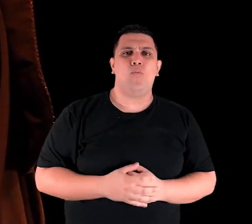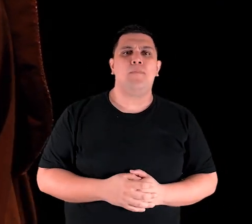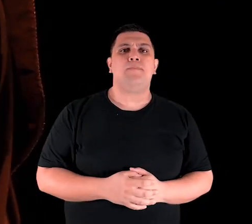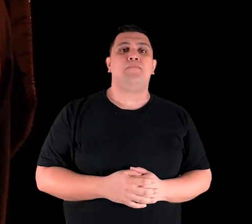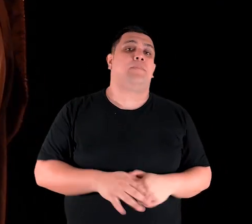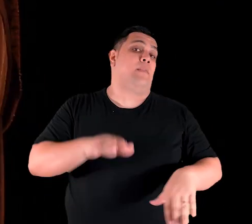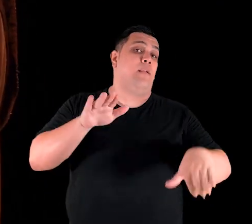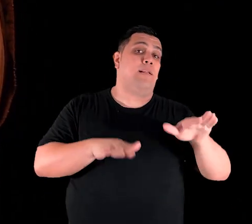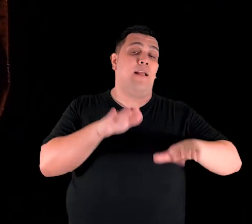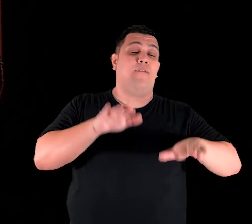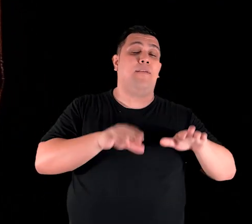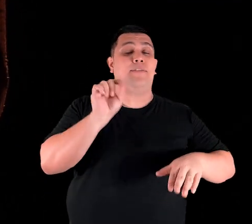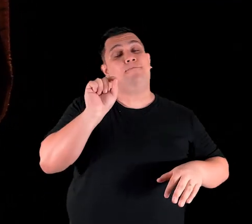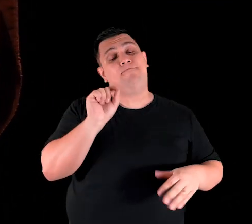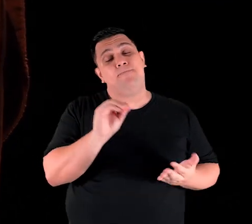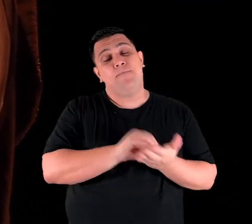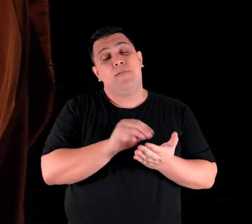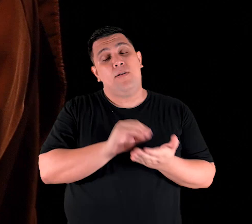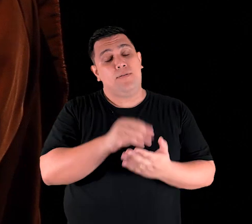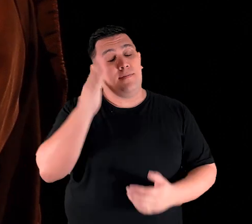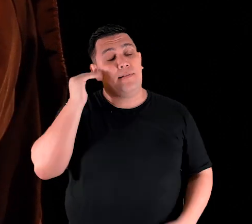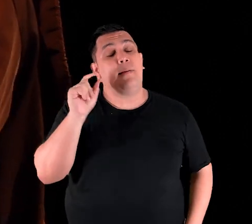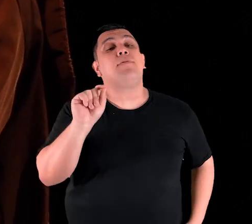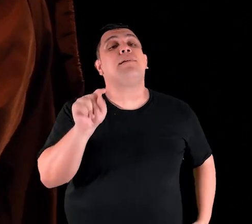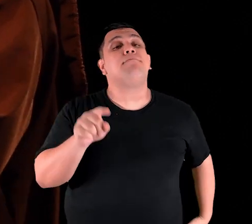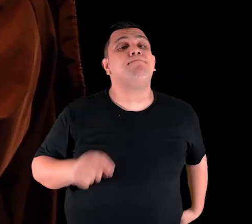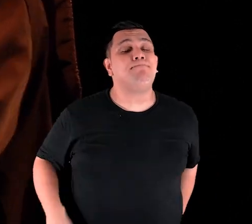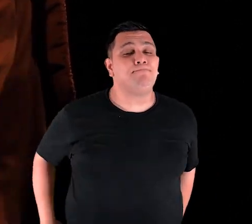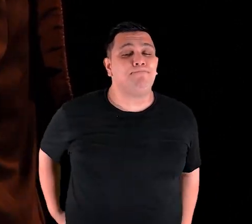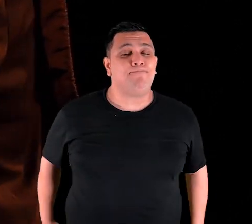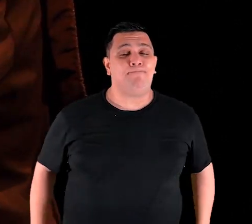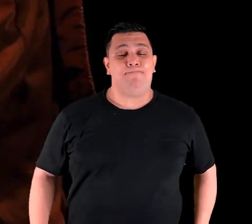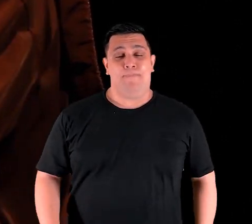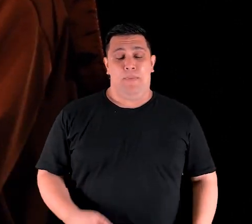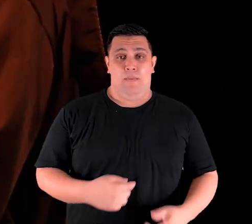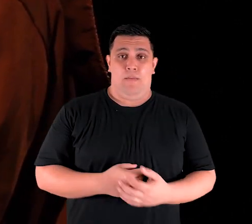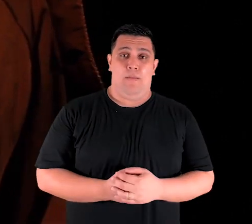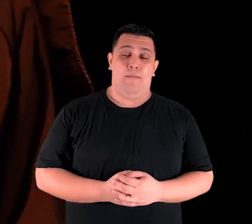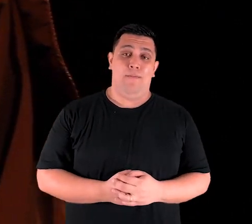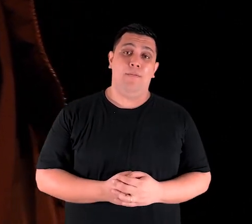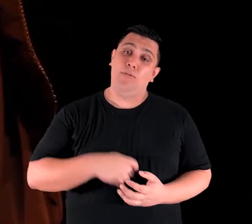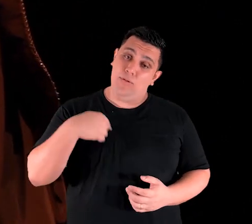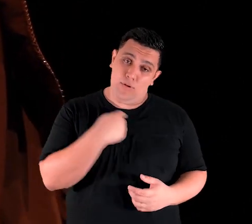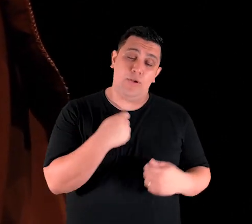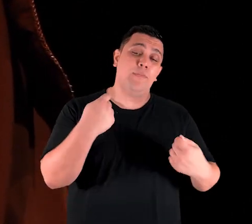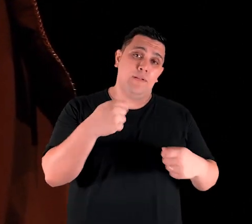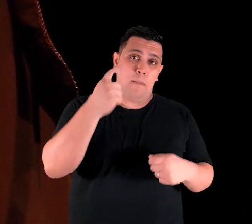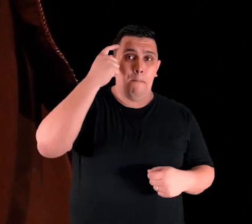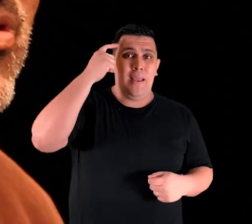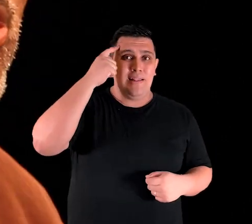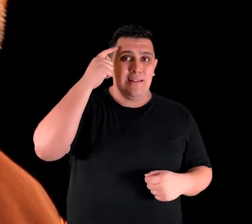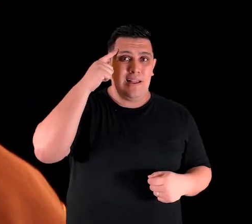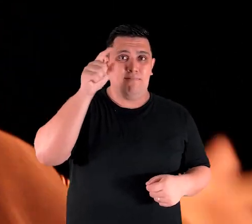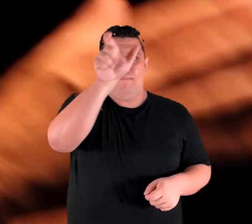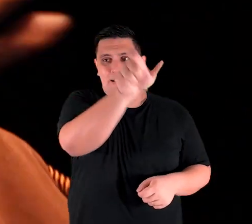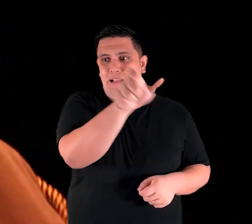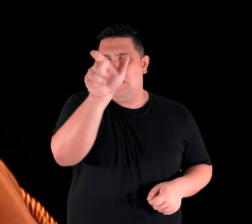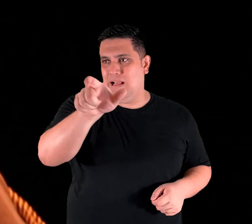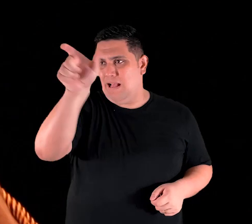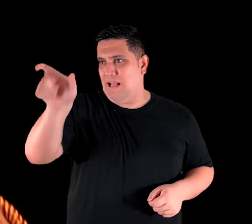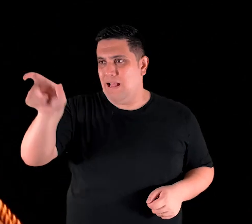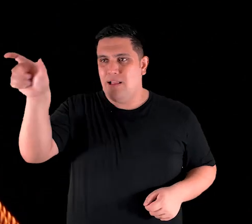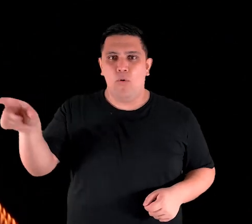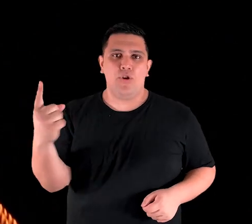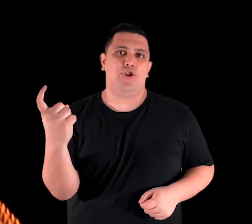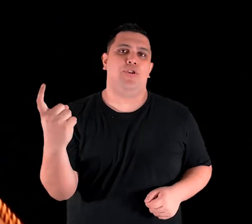Talvez o que falte aqui é pensar na individualidade de cada um e no